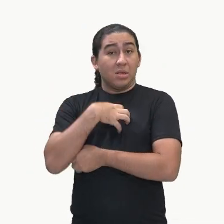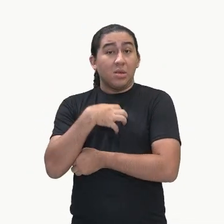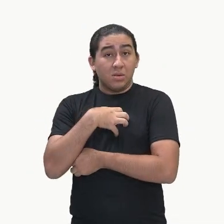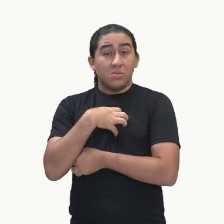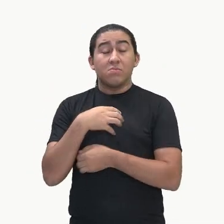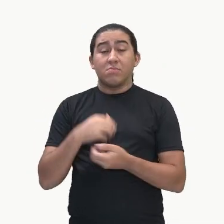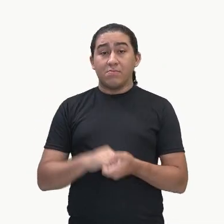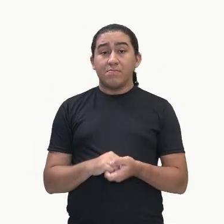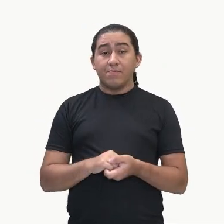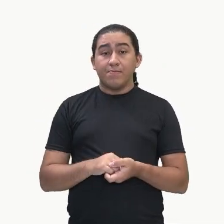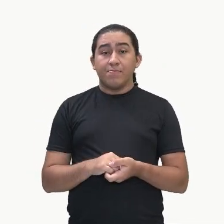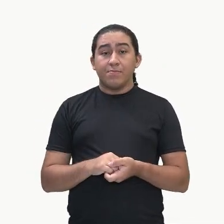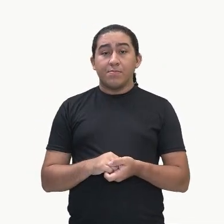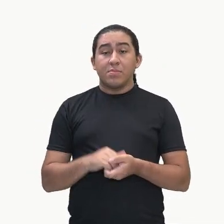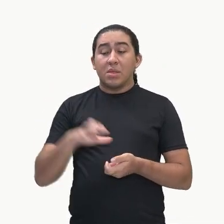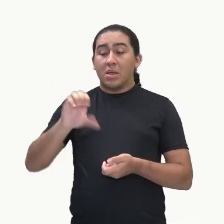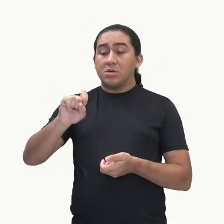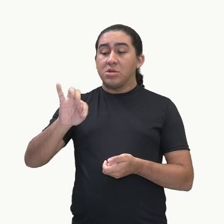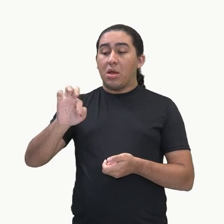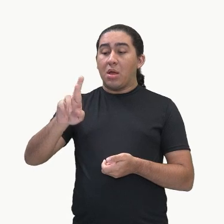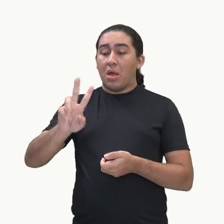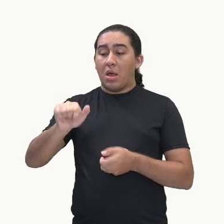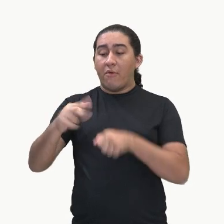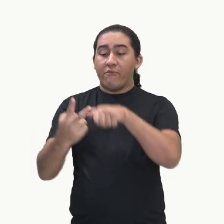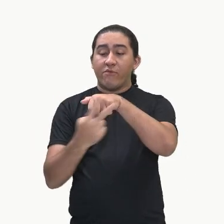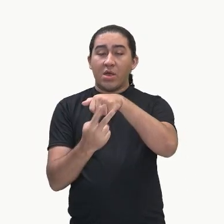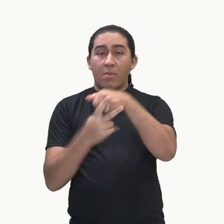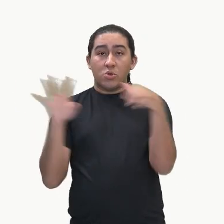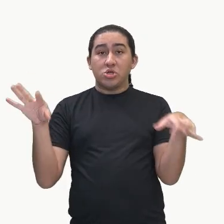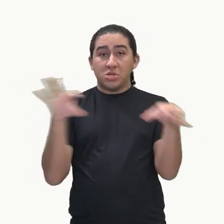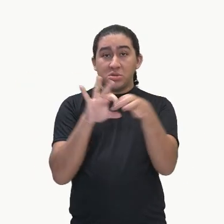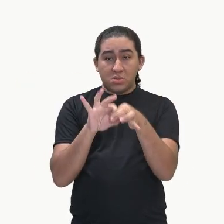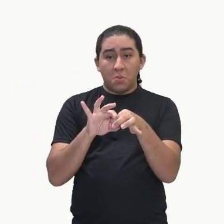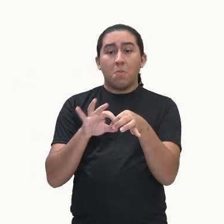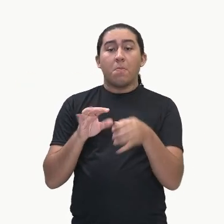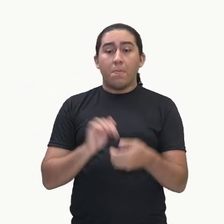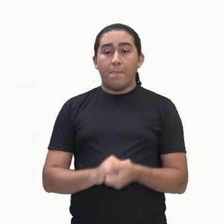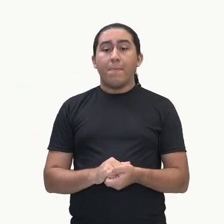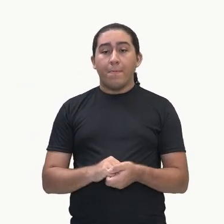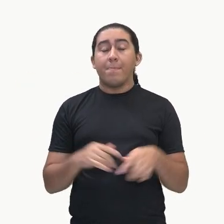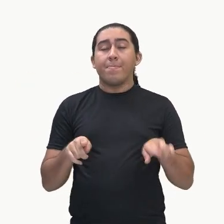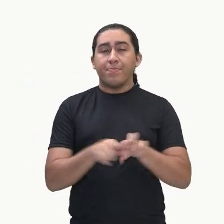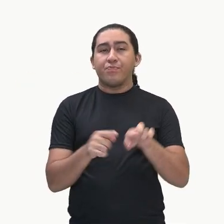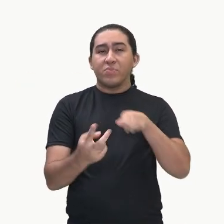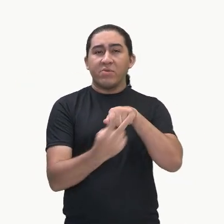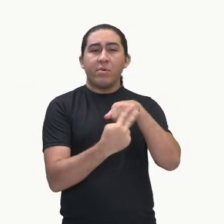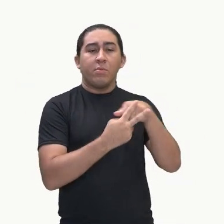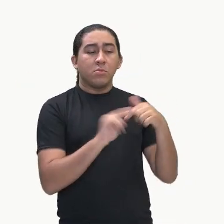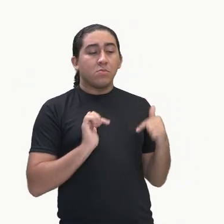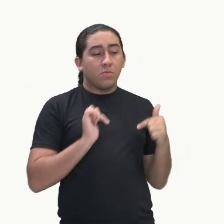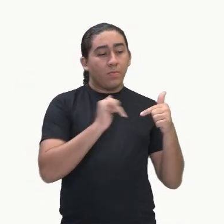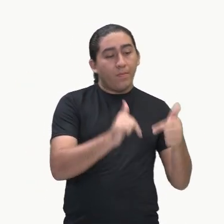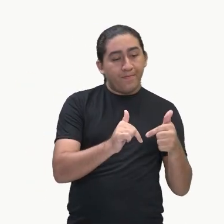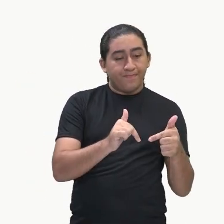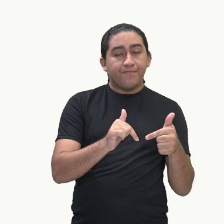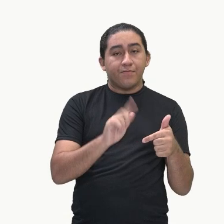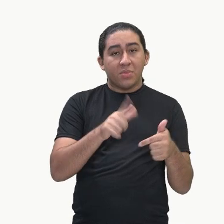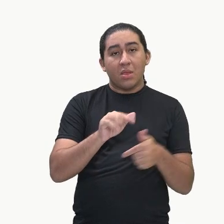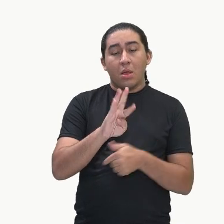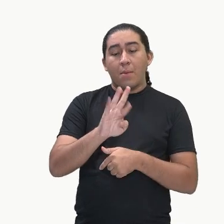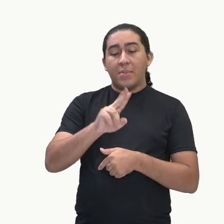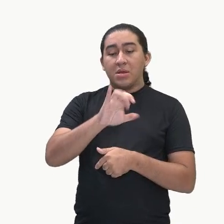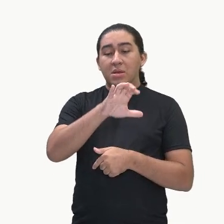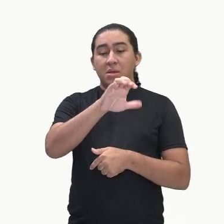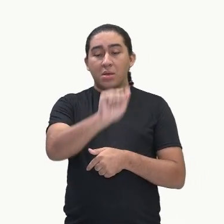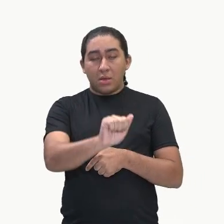sujeito, mas se está é um verbo de ligação. O verbo de ação, no caso, brinca